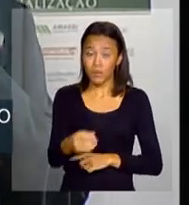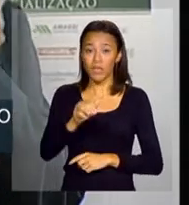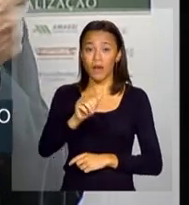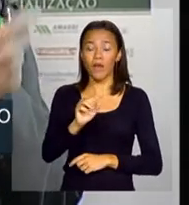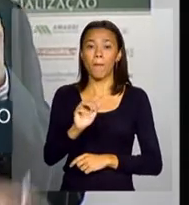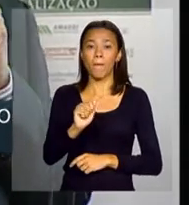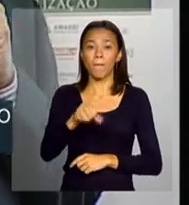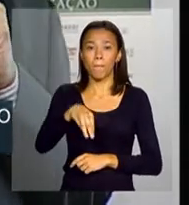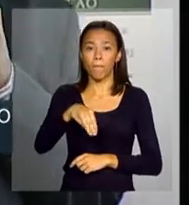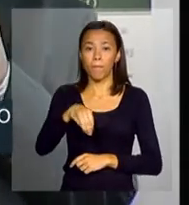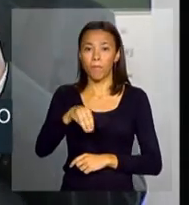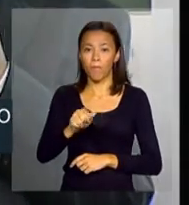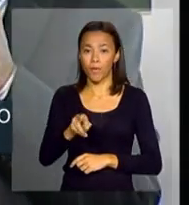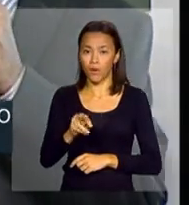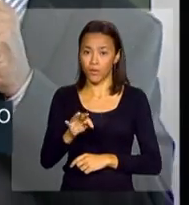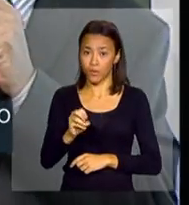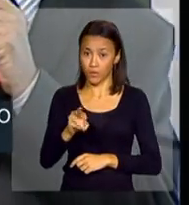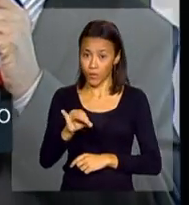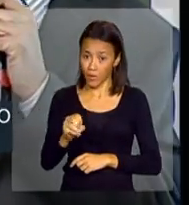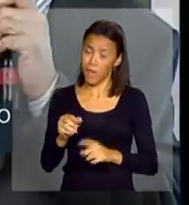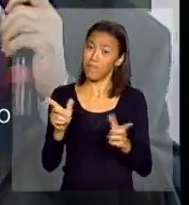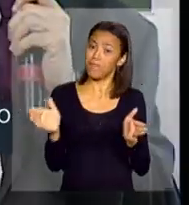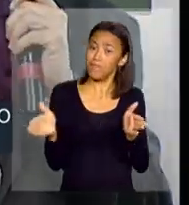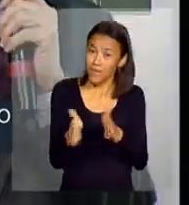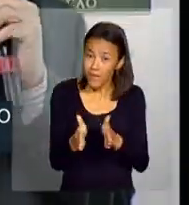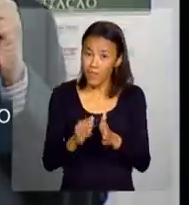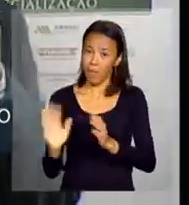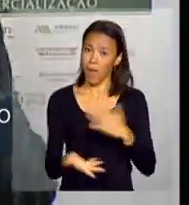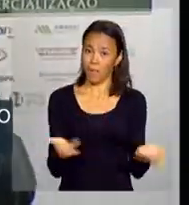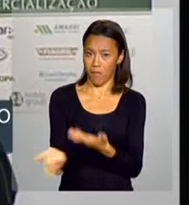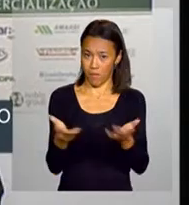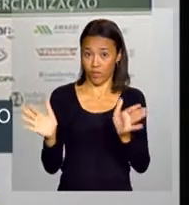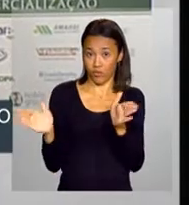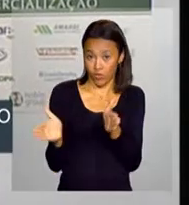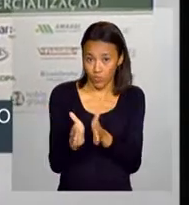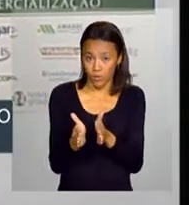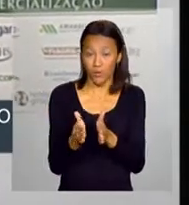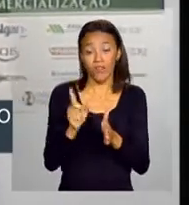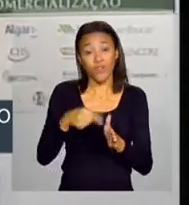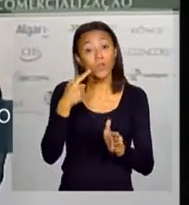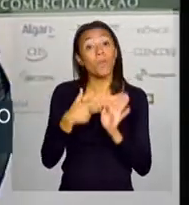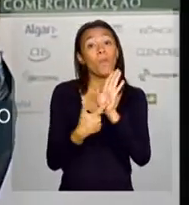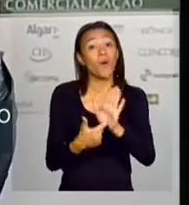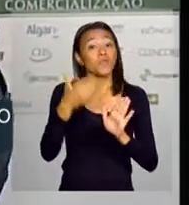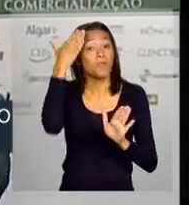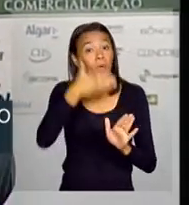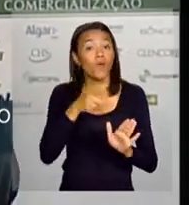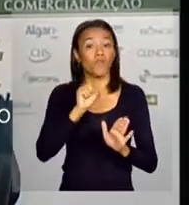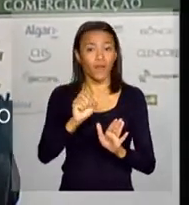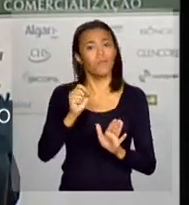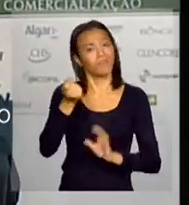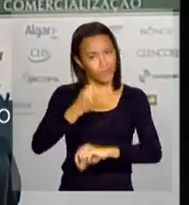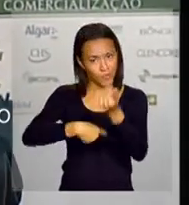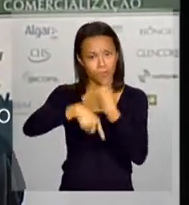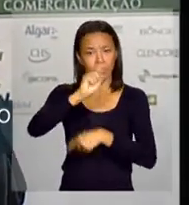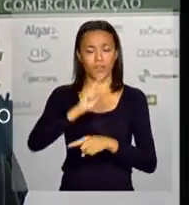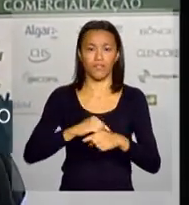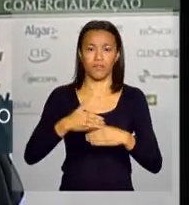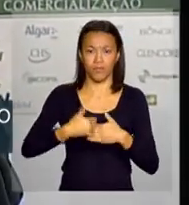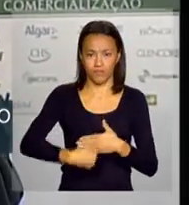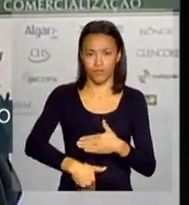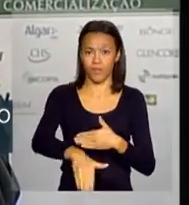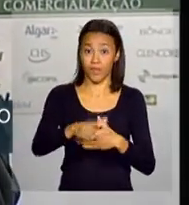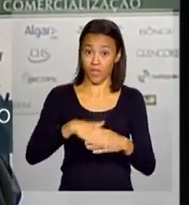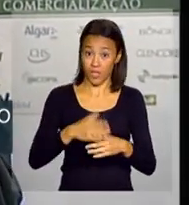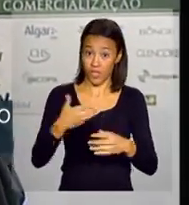pequenos comparados com o total da área desmatada no mesmo período. Então, isso é uma demonstração de sucesso, quando em 2003 nós, da